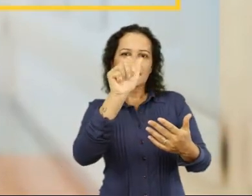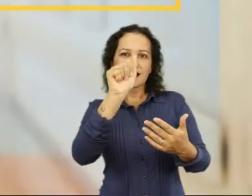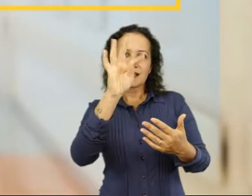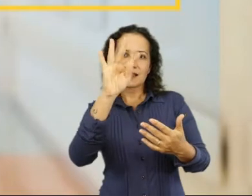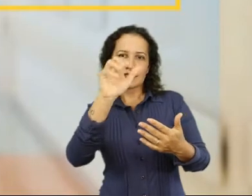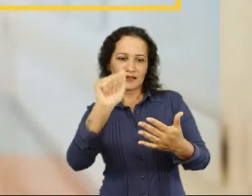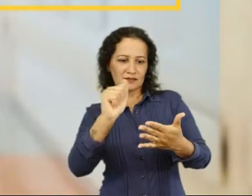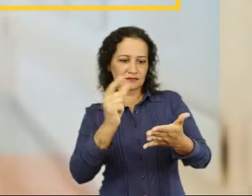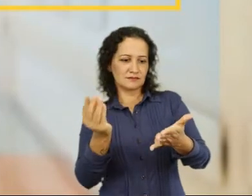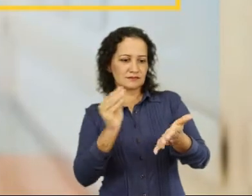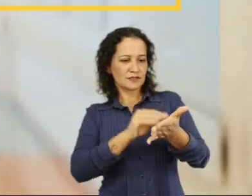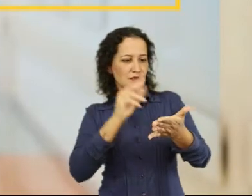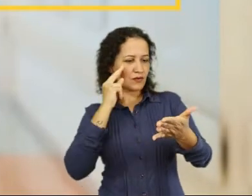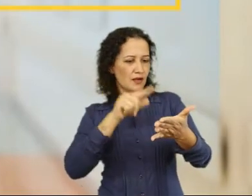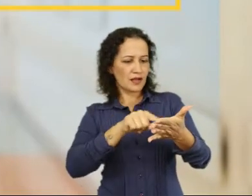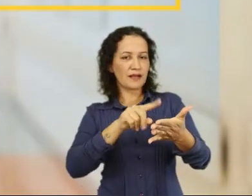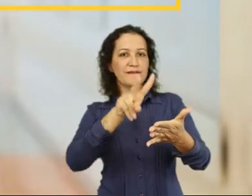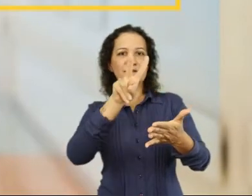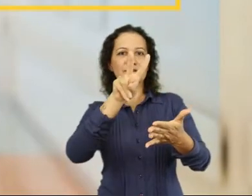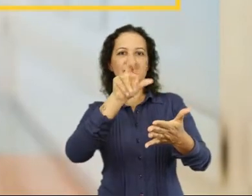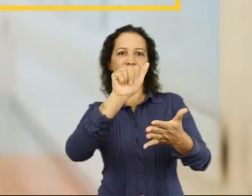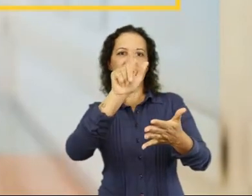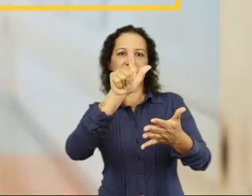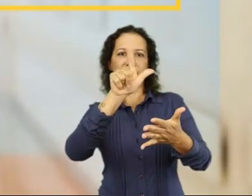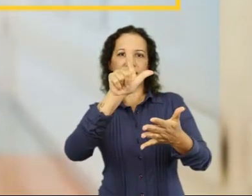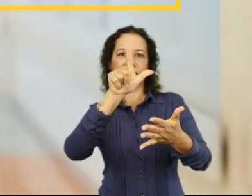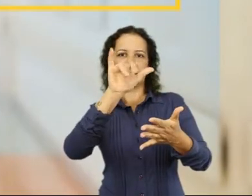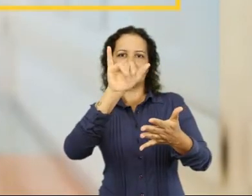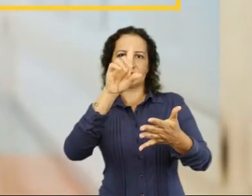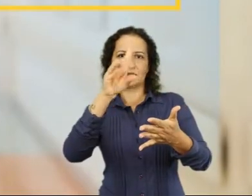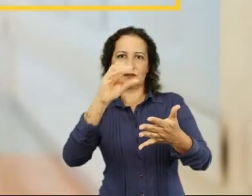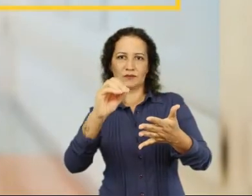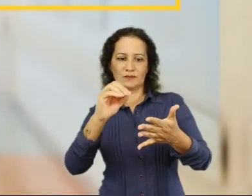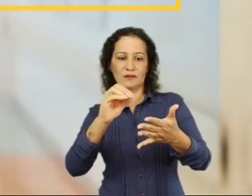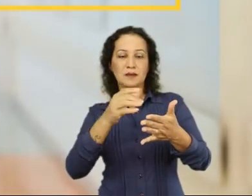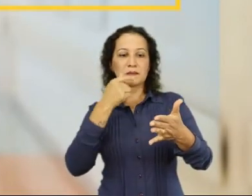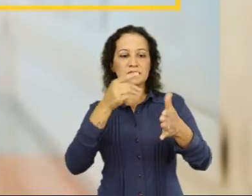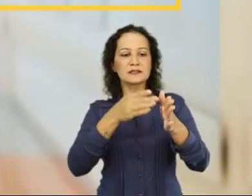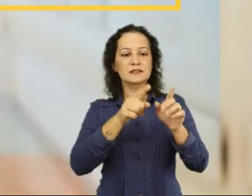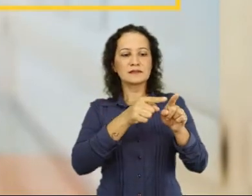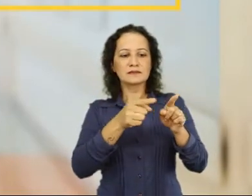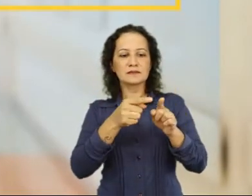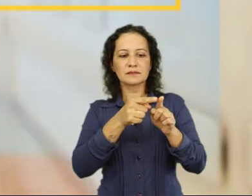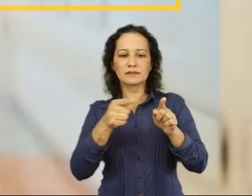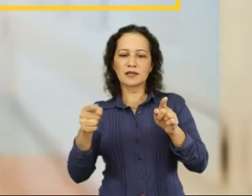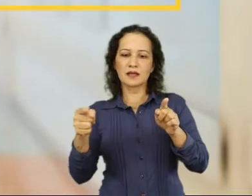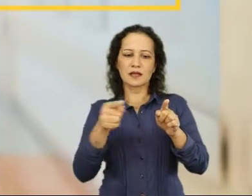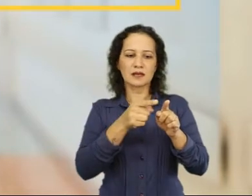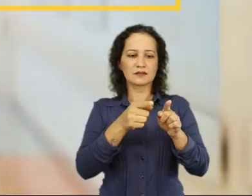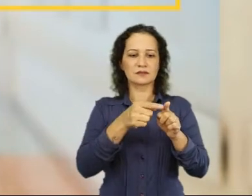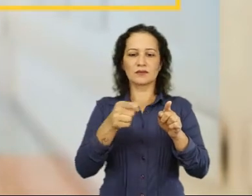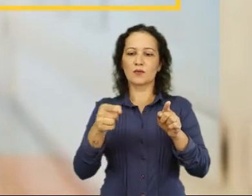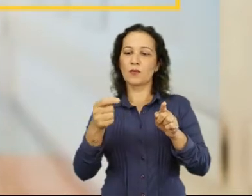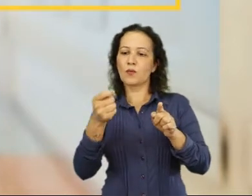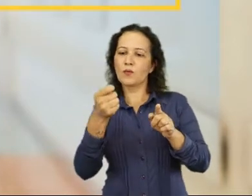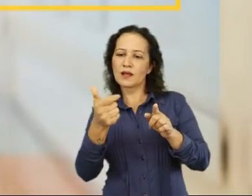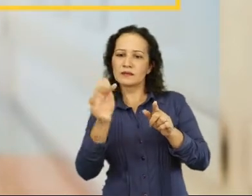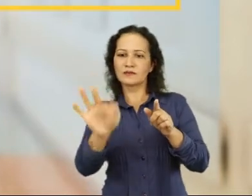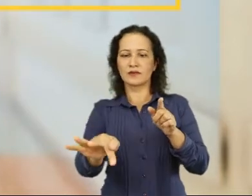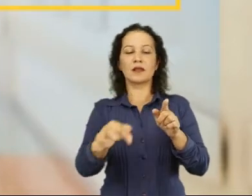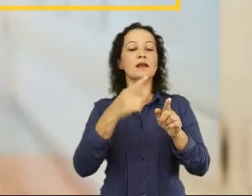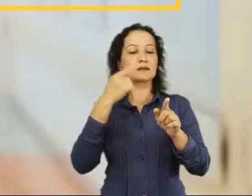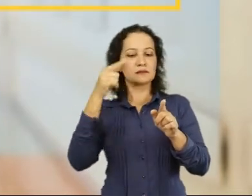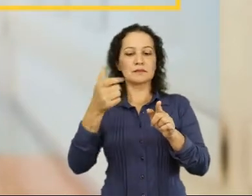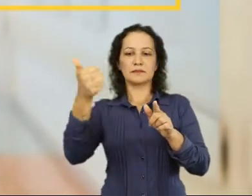validade dos imunobiológicos, priorizando aqueles que estiverem em prazo mais próximo do vencimento. E nesse sentido,